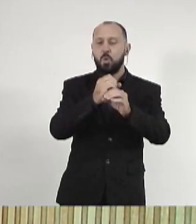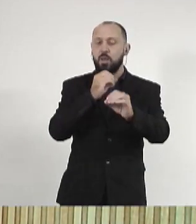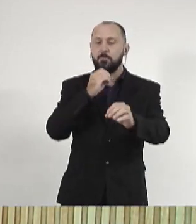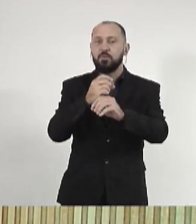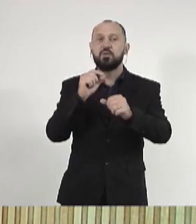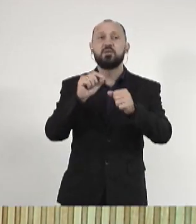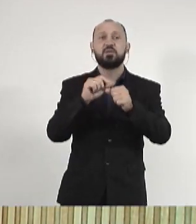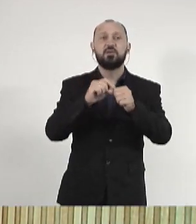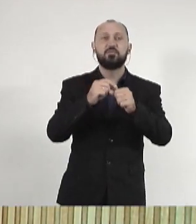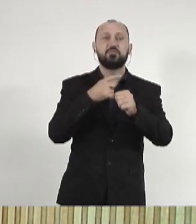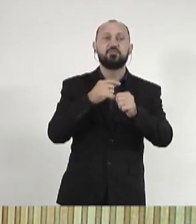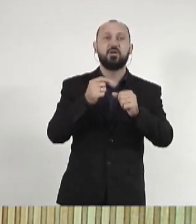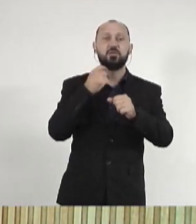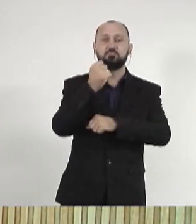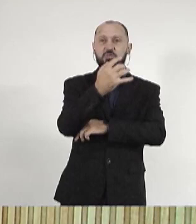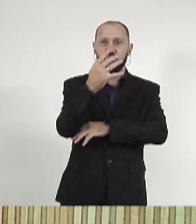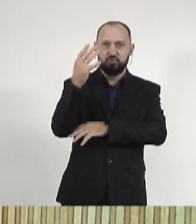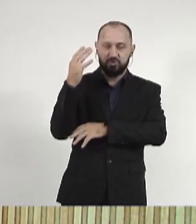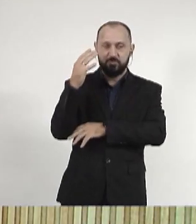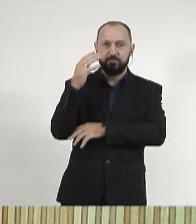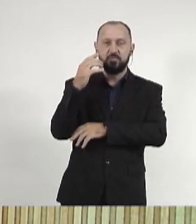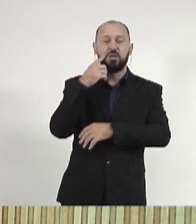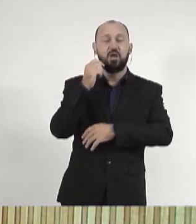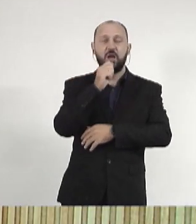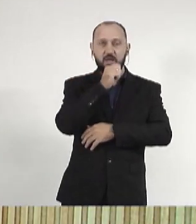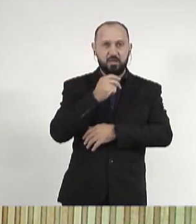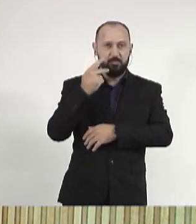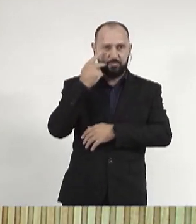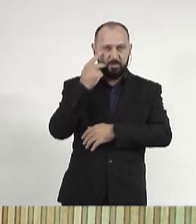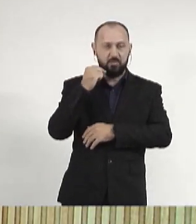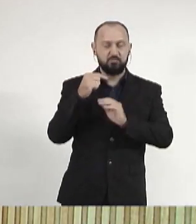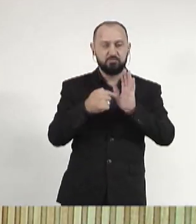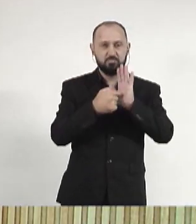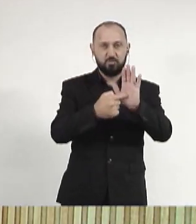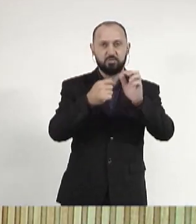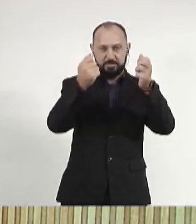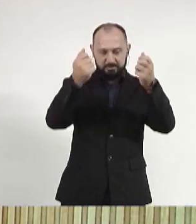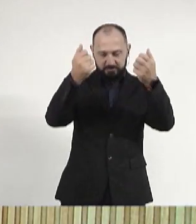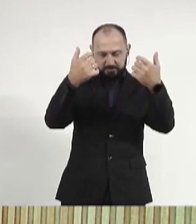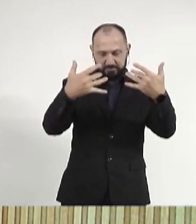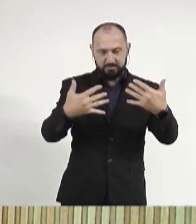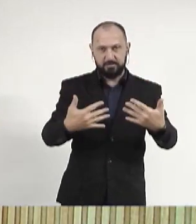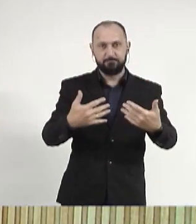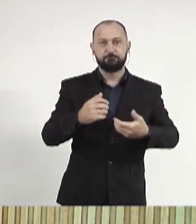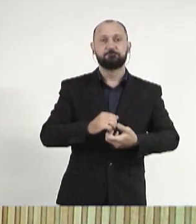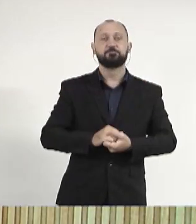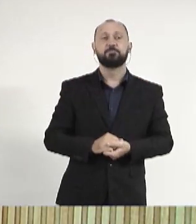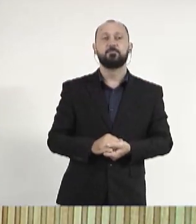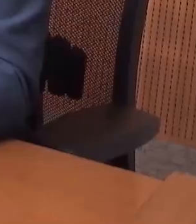que realizam medições ambientais. A Ana Paula Gimenez trouxe os detalhes para a gente.